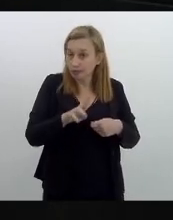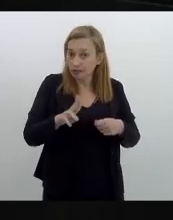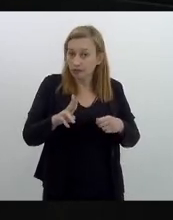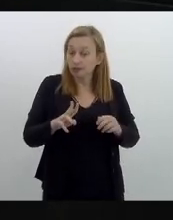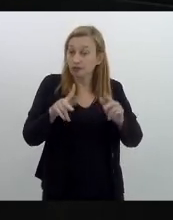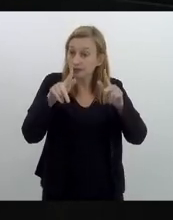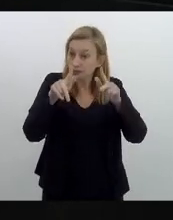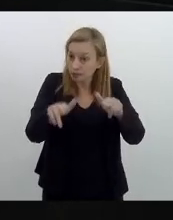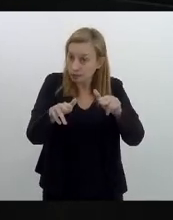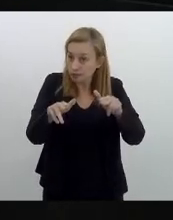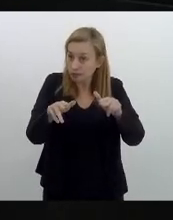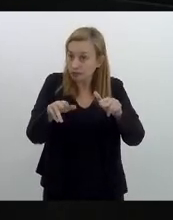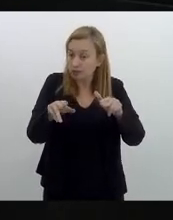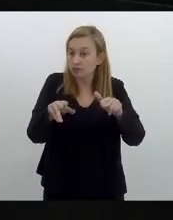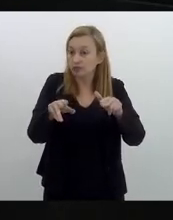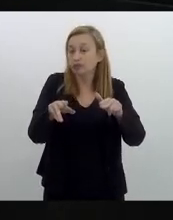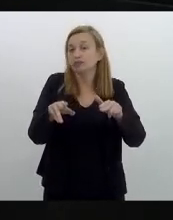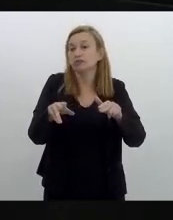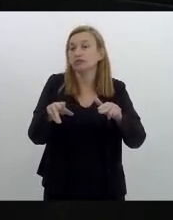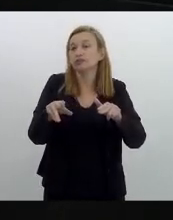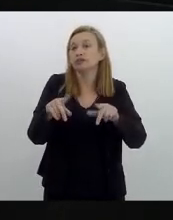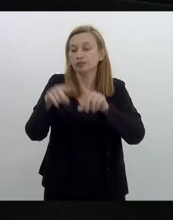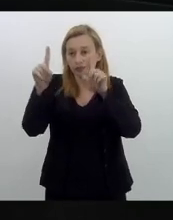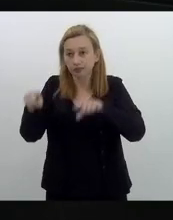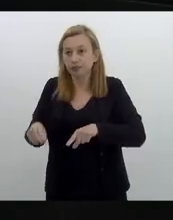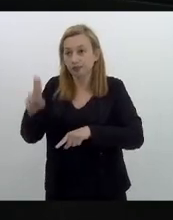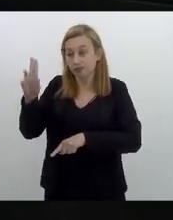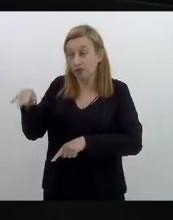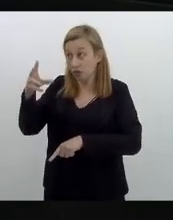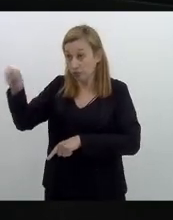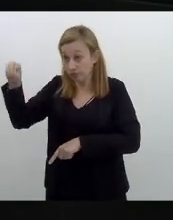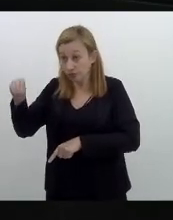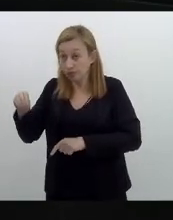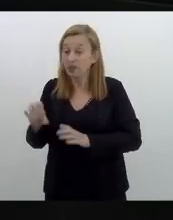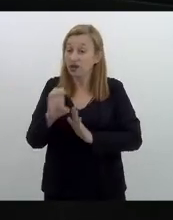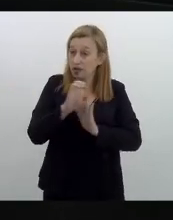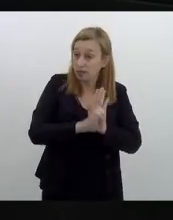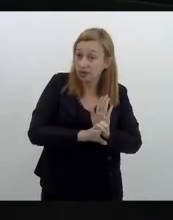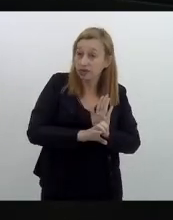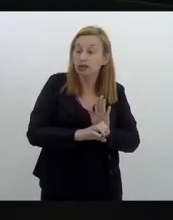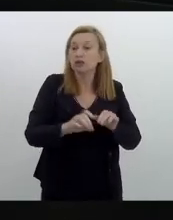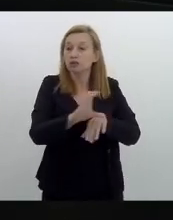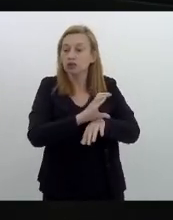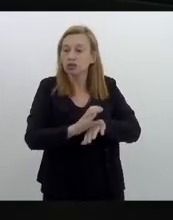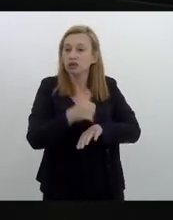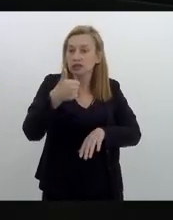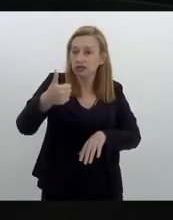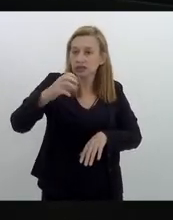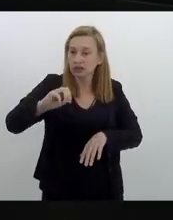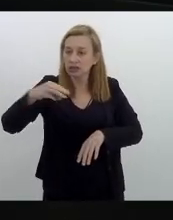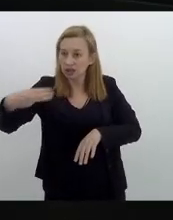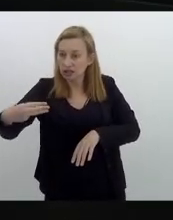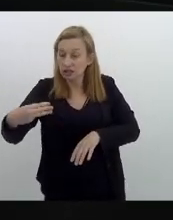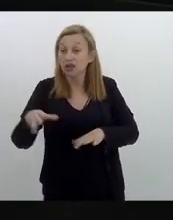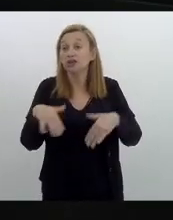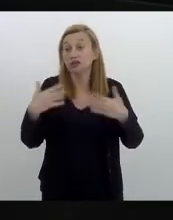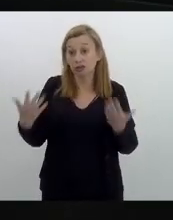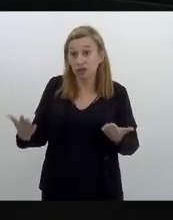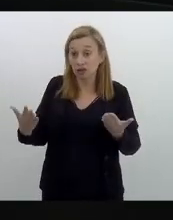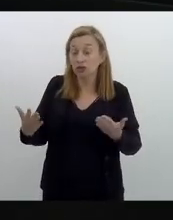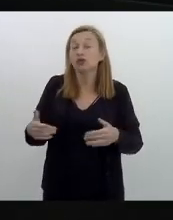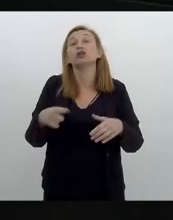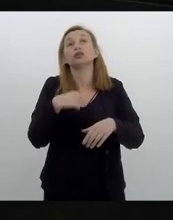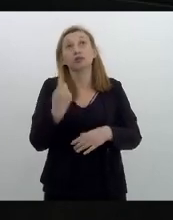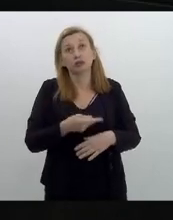Critérios Utilizados Para os servidores Da União Que é a emenda Constitucional 103 Então a rigor Nós